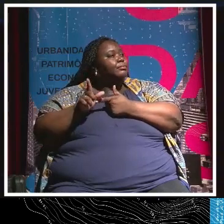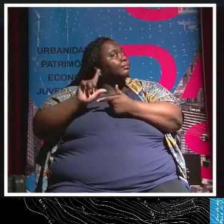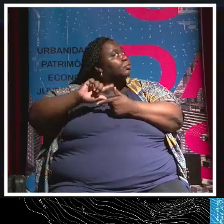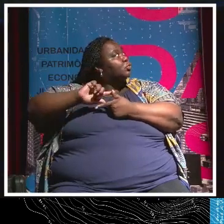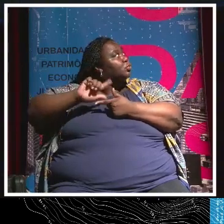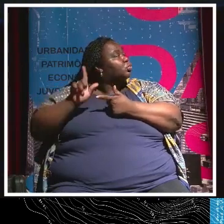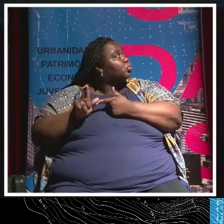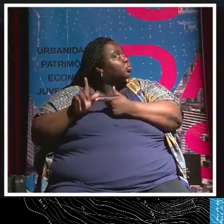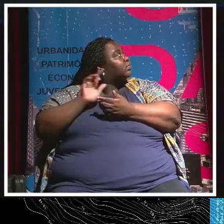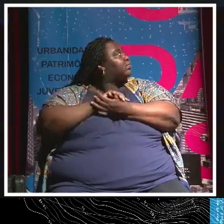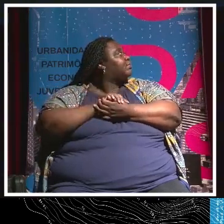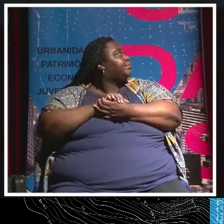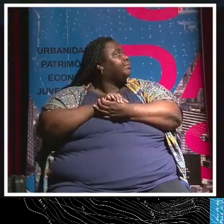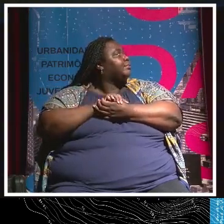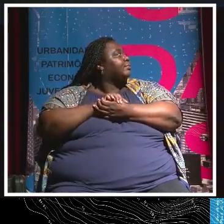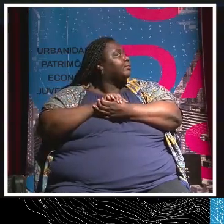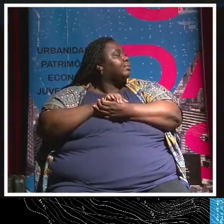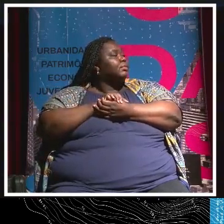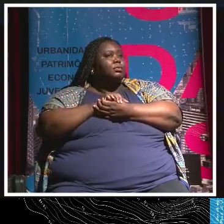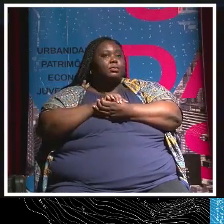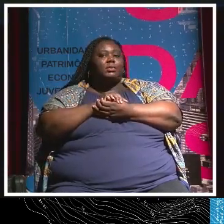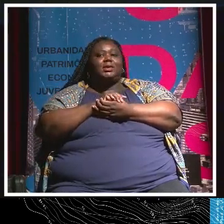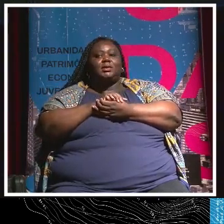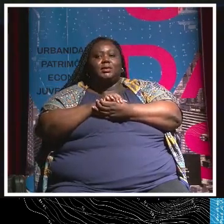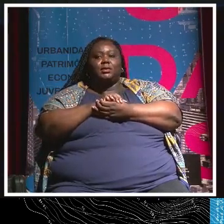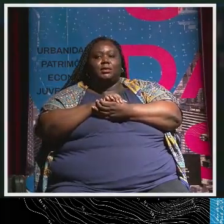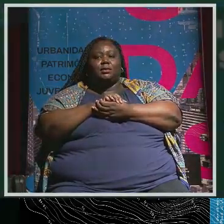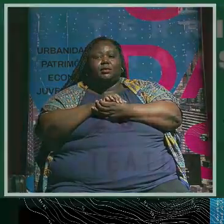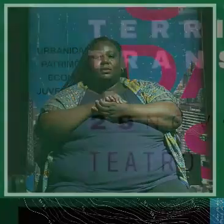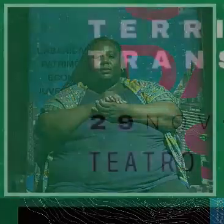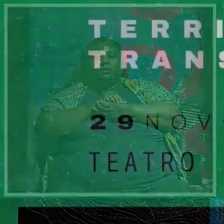nesse nosso último dia. Pode dar o play.